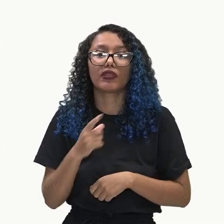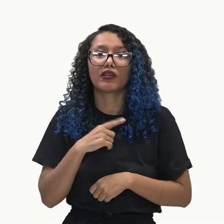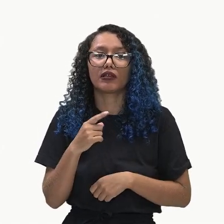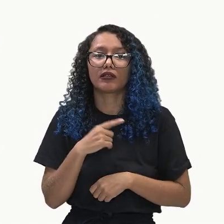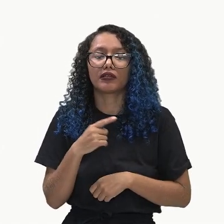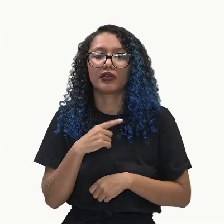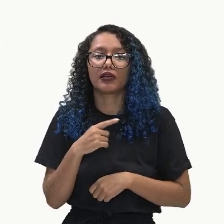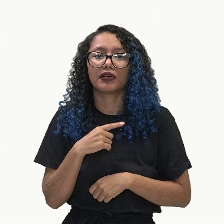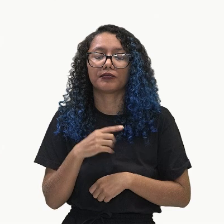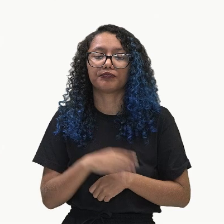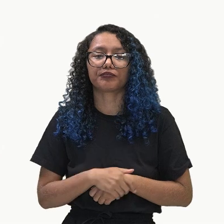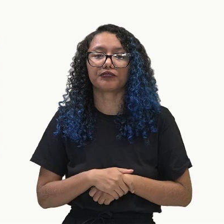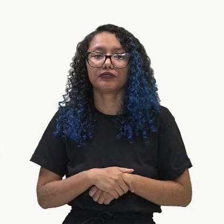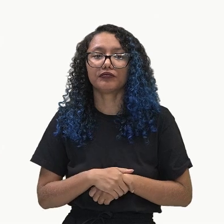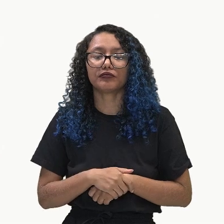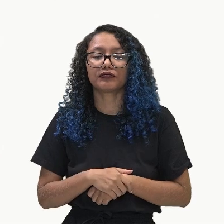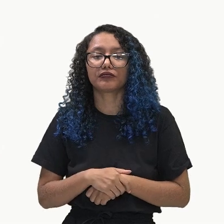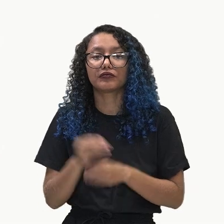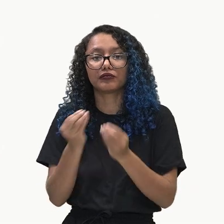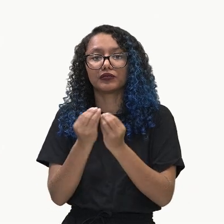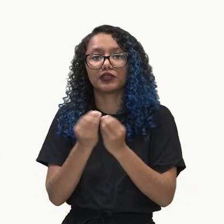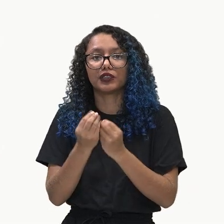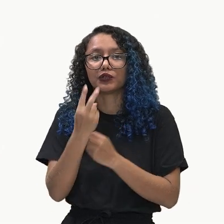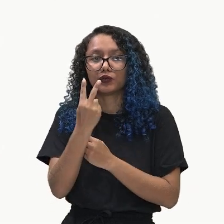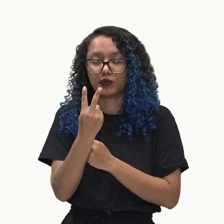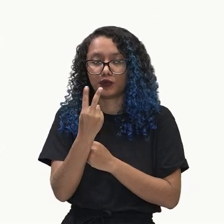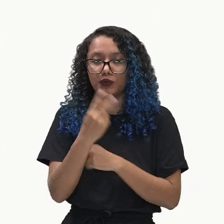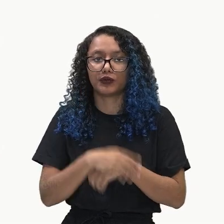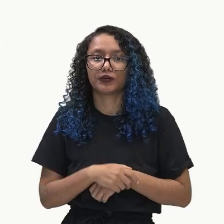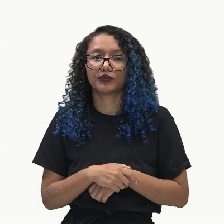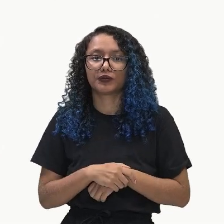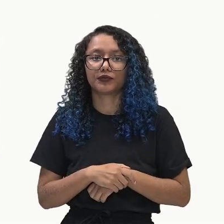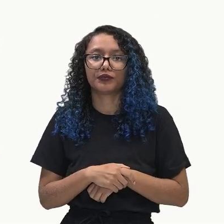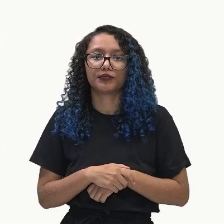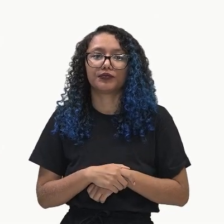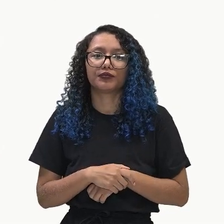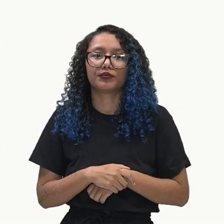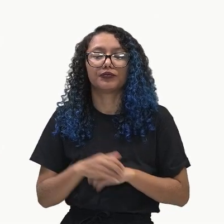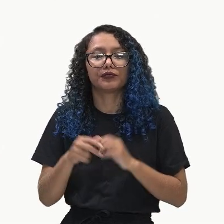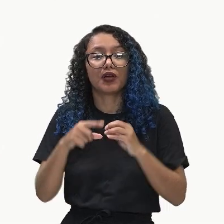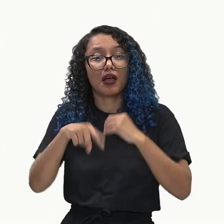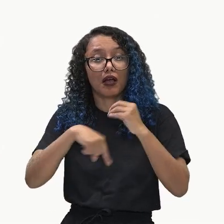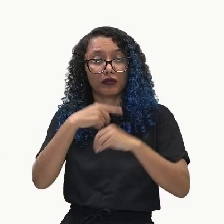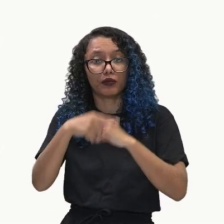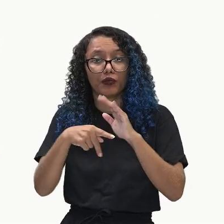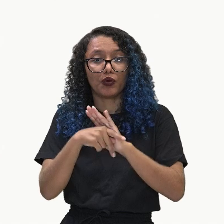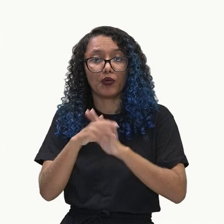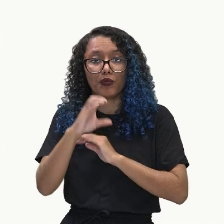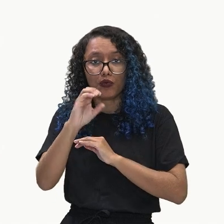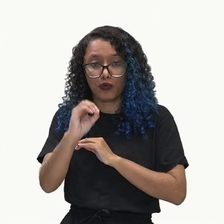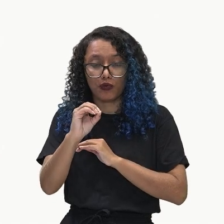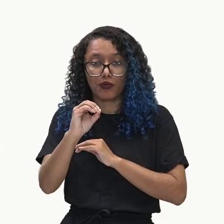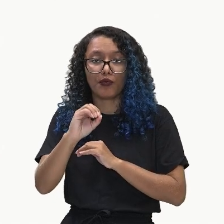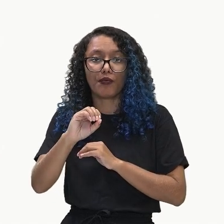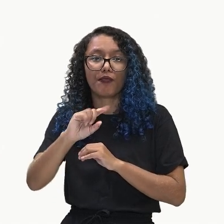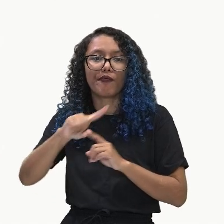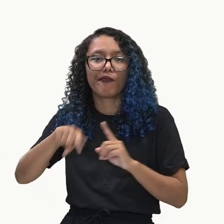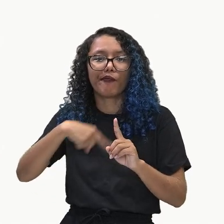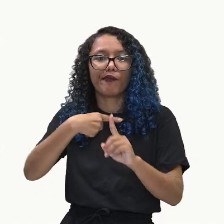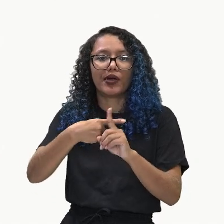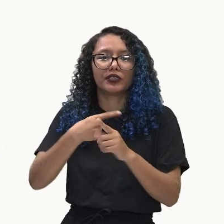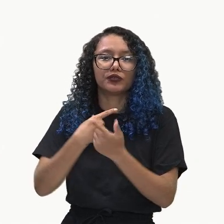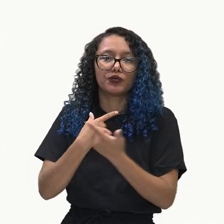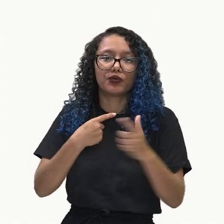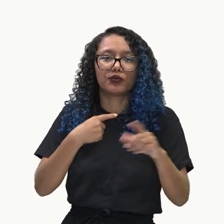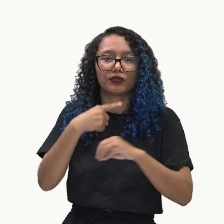componentes formados por átomos de oxigênio com outro elemento em que o oxigênio é